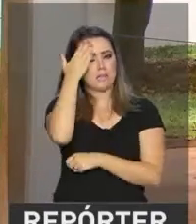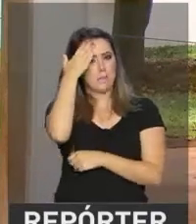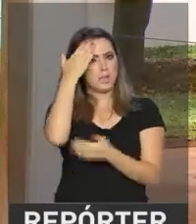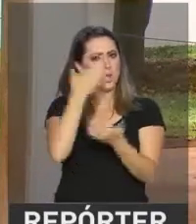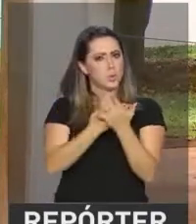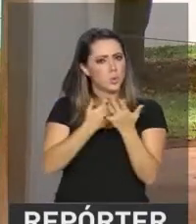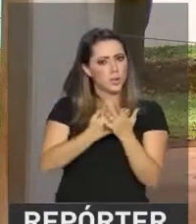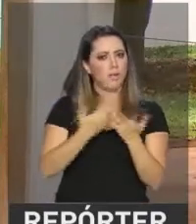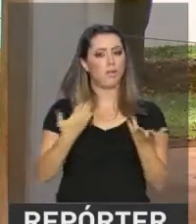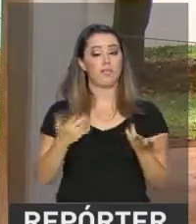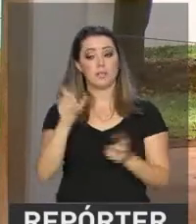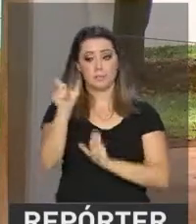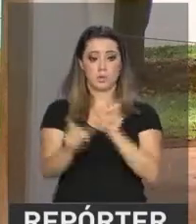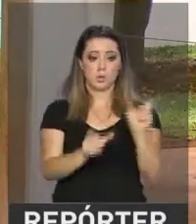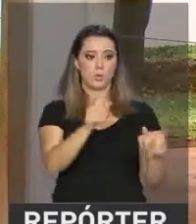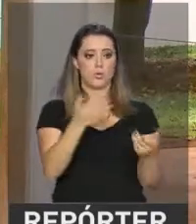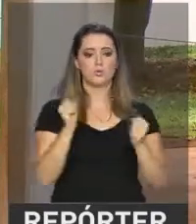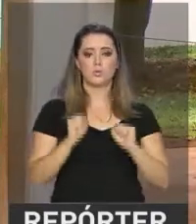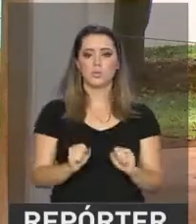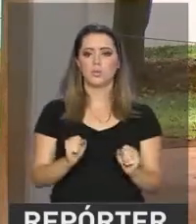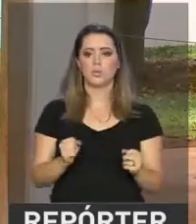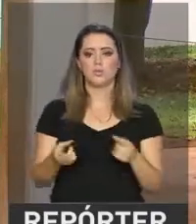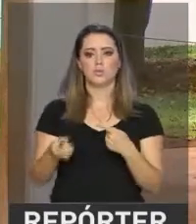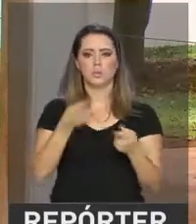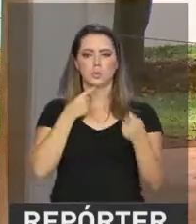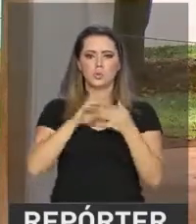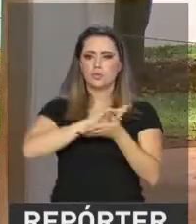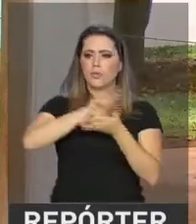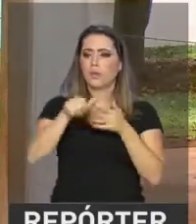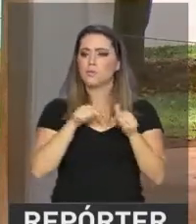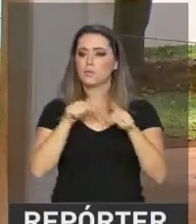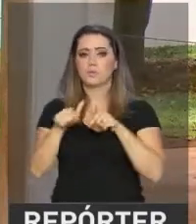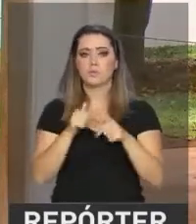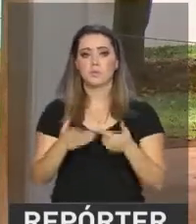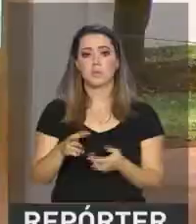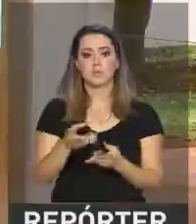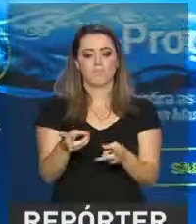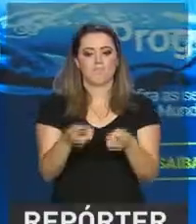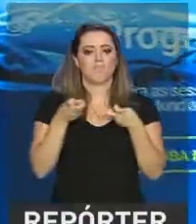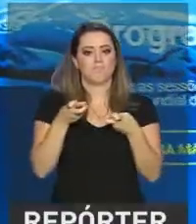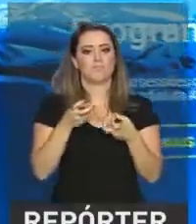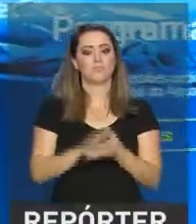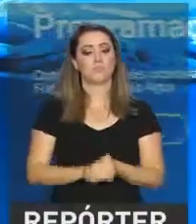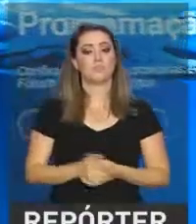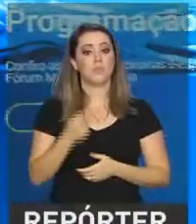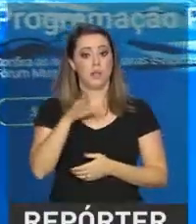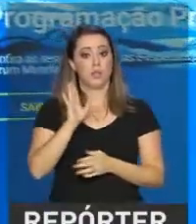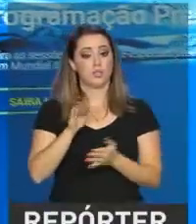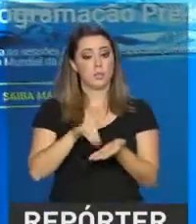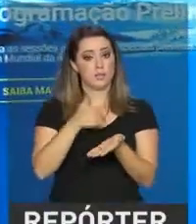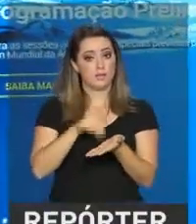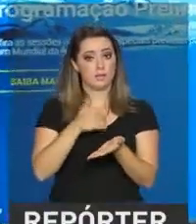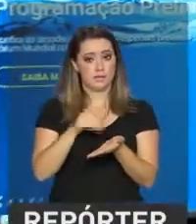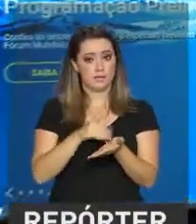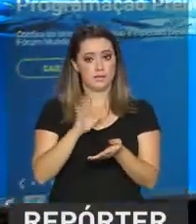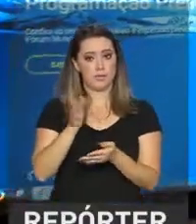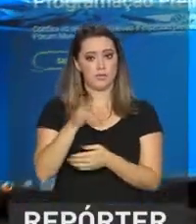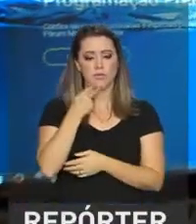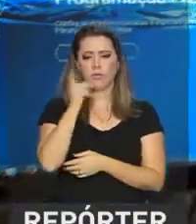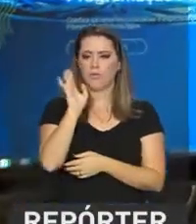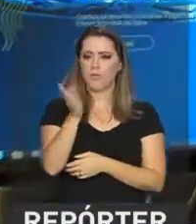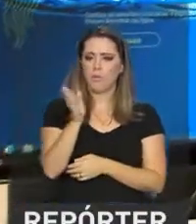ter um espaço onde as pessoas vão poder através de uma força da atividade é ter essa percepção a janaína já fez a inscrição e